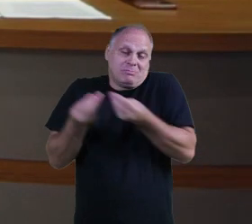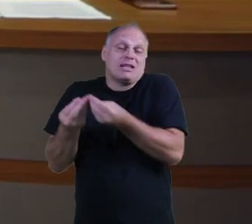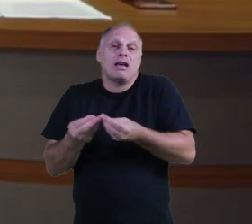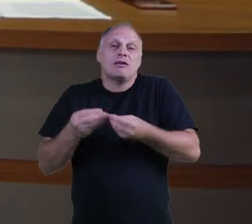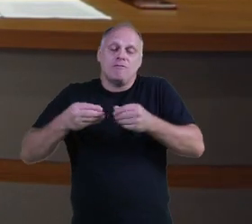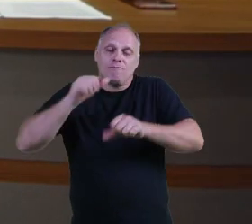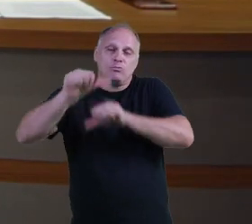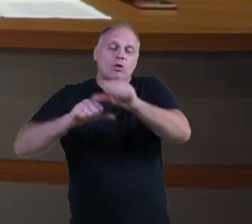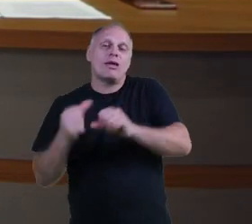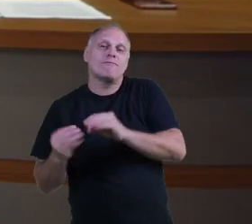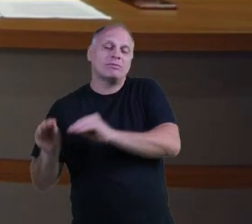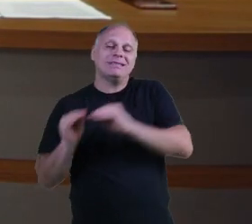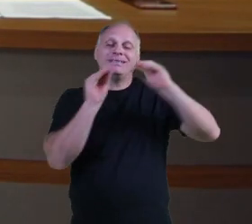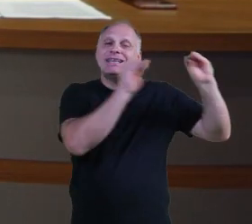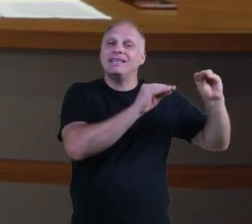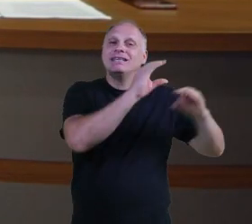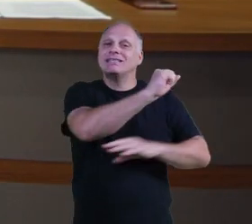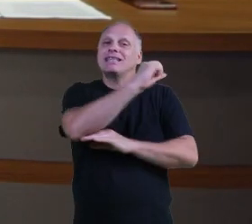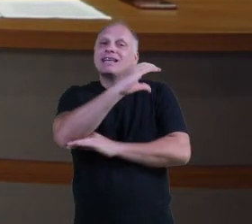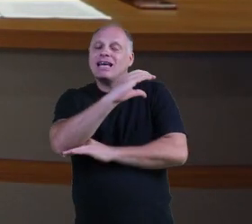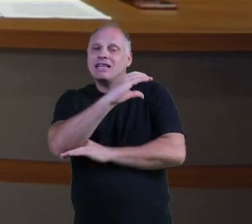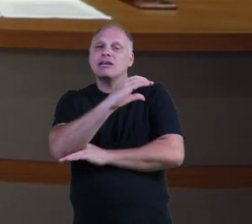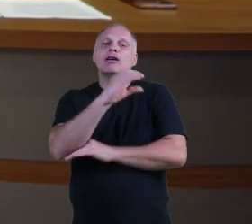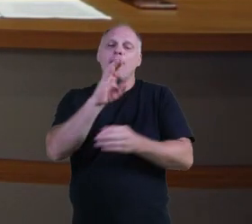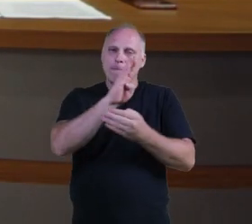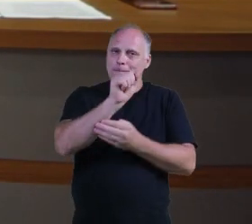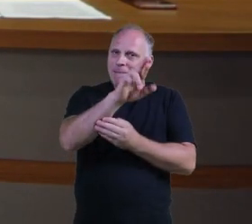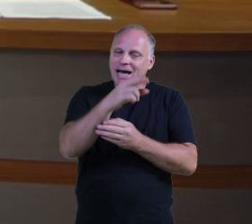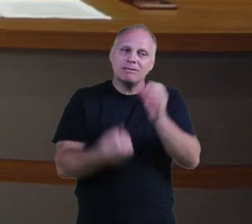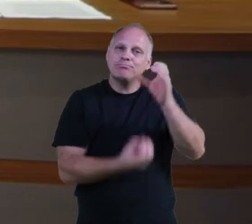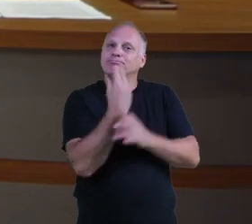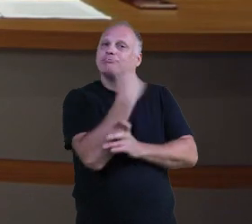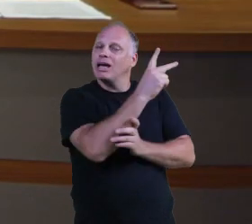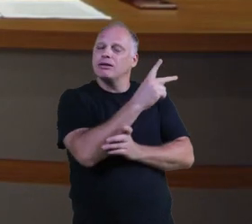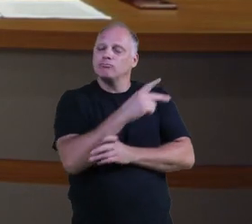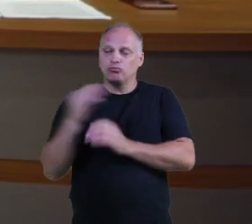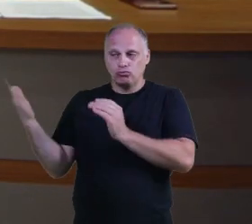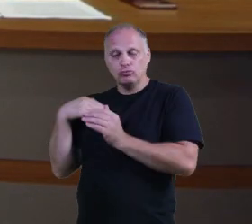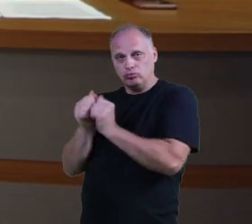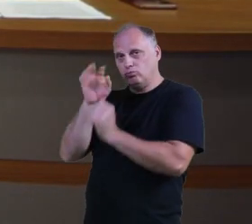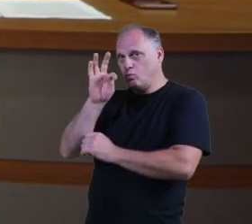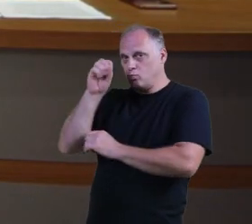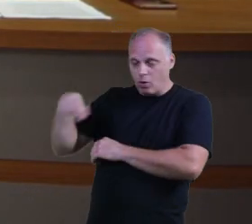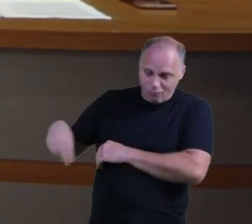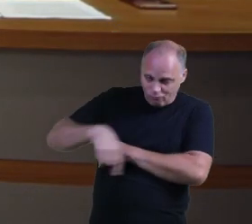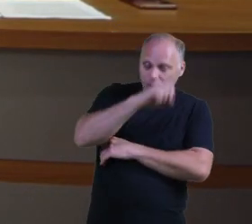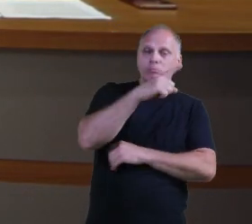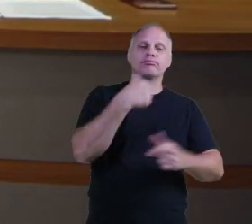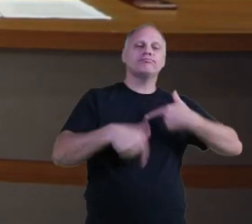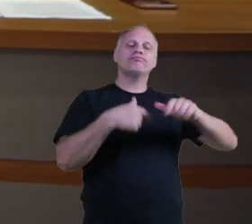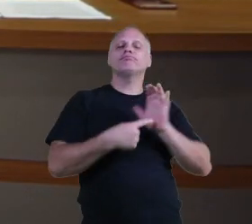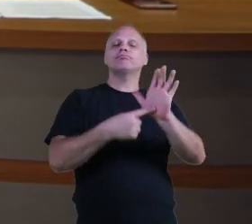Então, e o que tinha? Na verdade, eu ia comprar o prédio. Com o